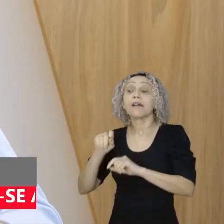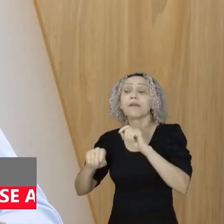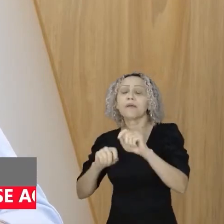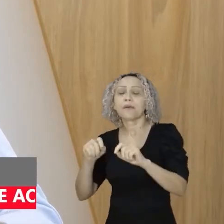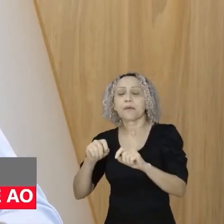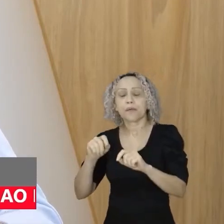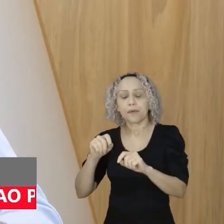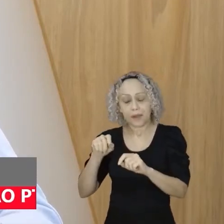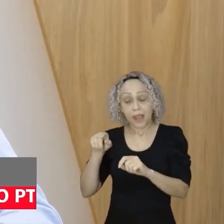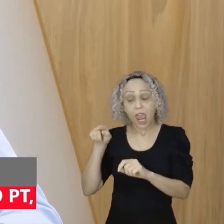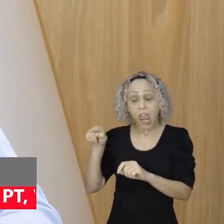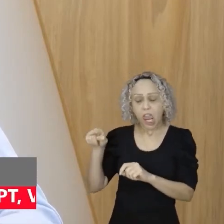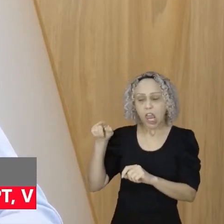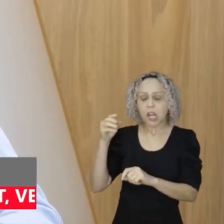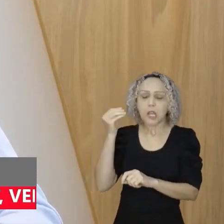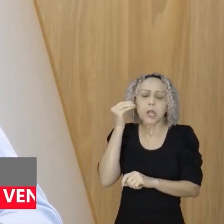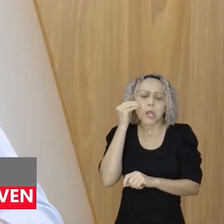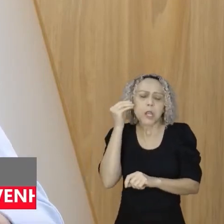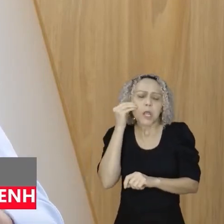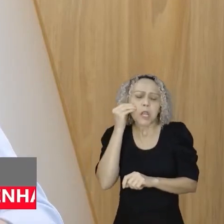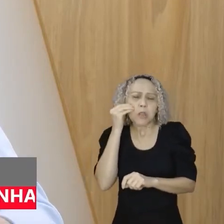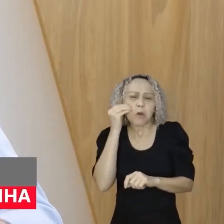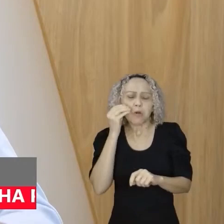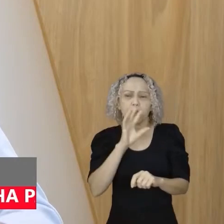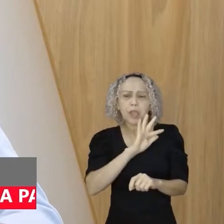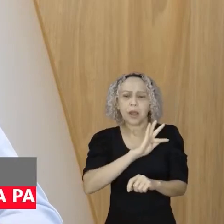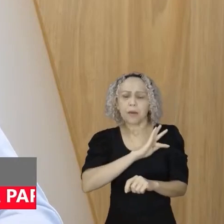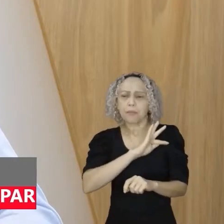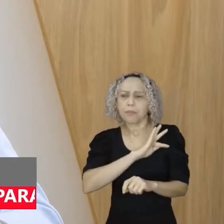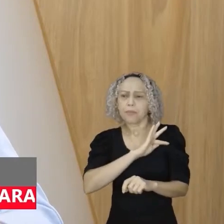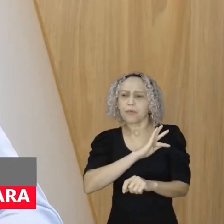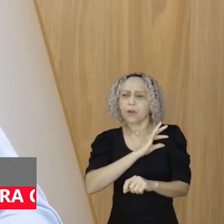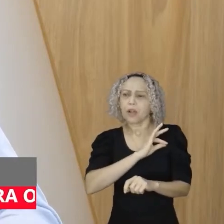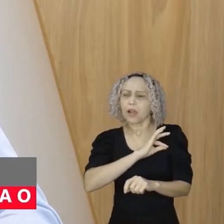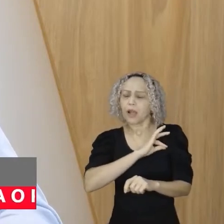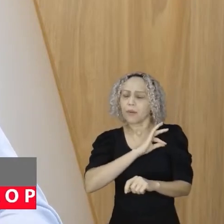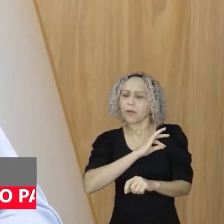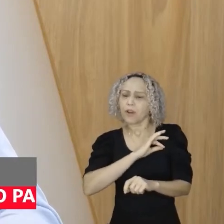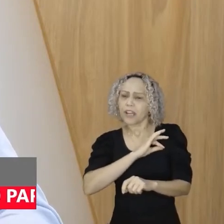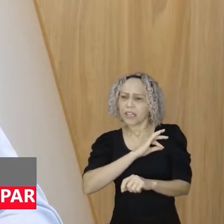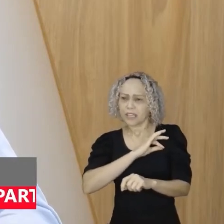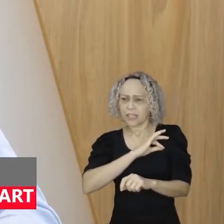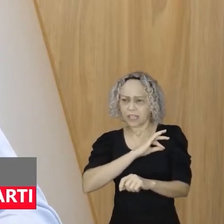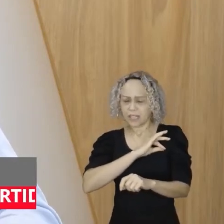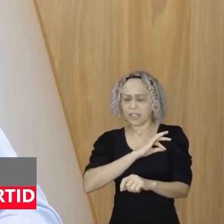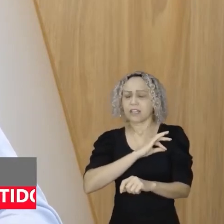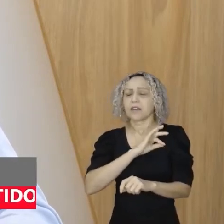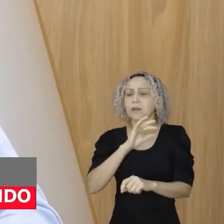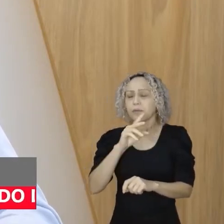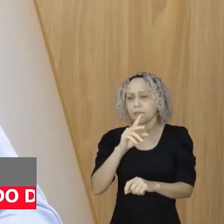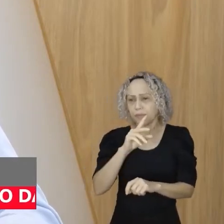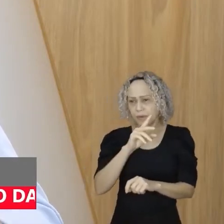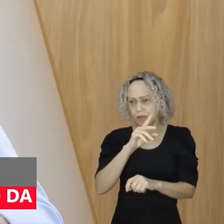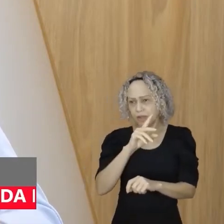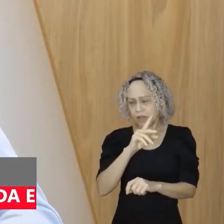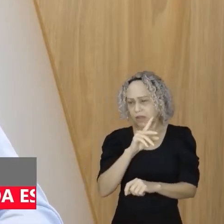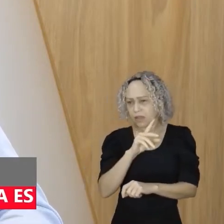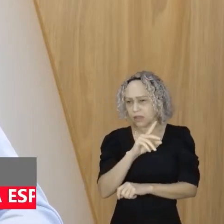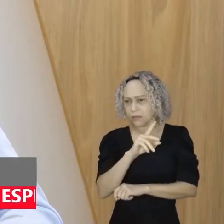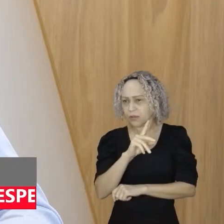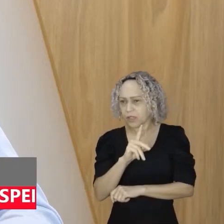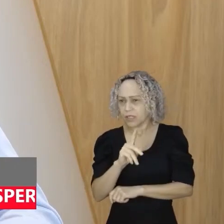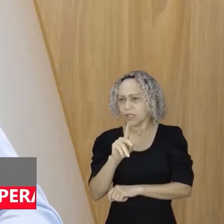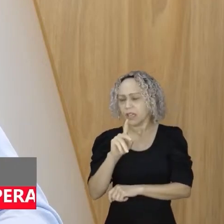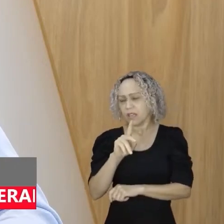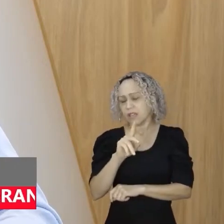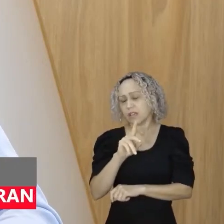da Polícia Rodoviária Federal, para que os nordestinos não votassem, que era a maior base eleitoral do presidente Lula. E depois que ele perde